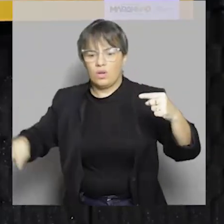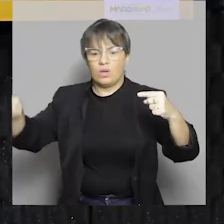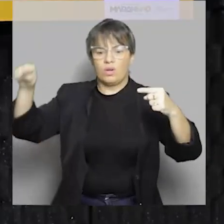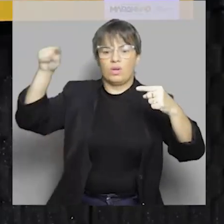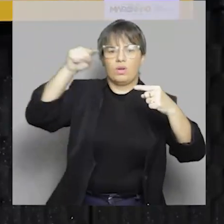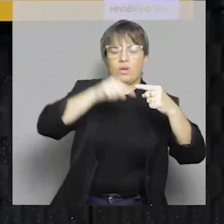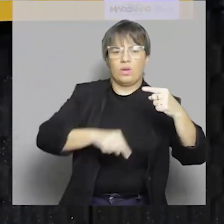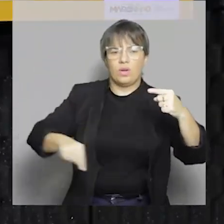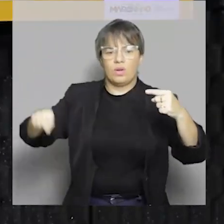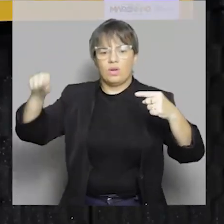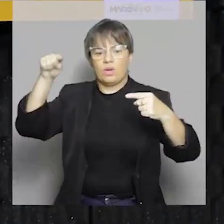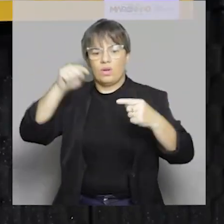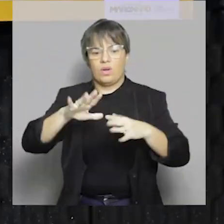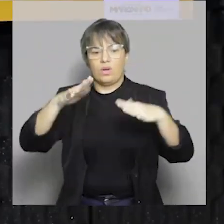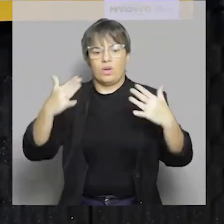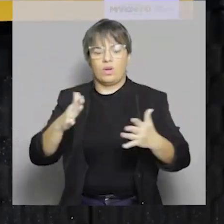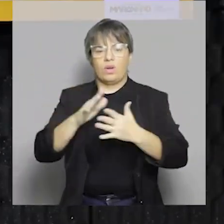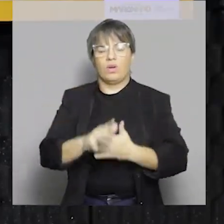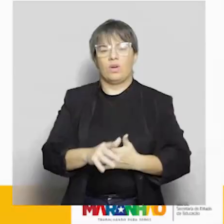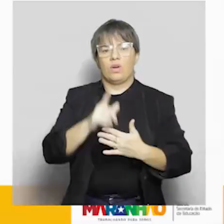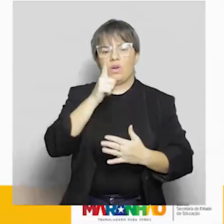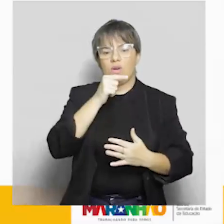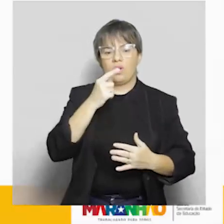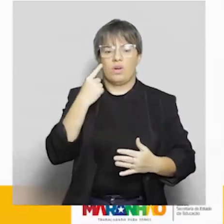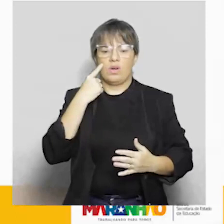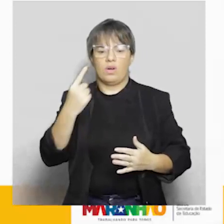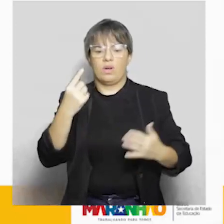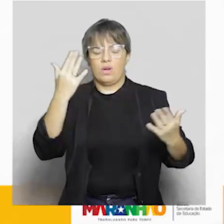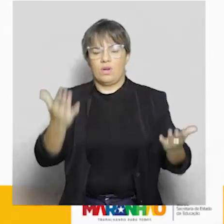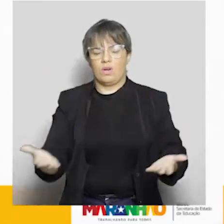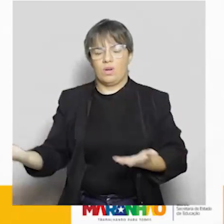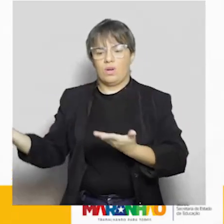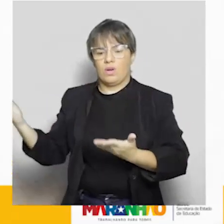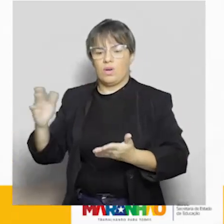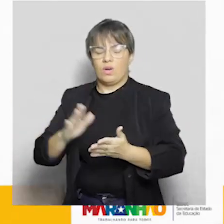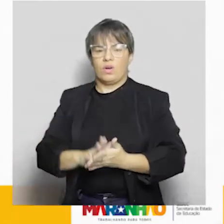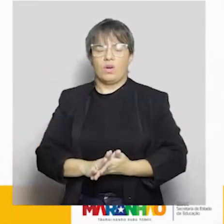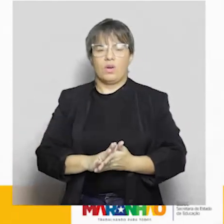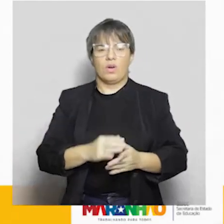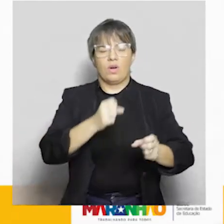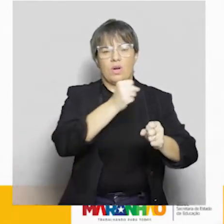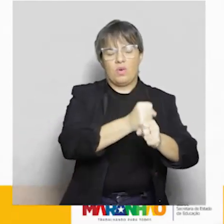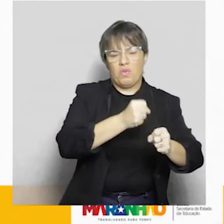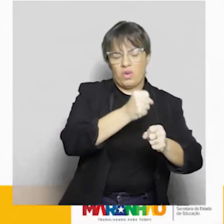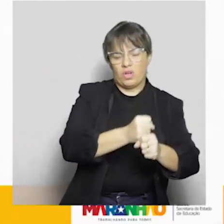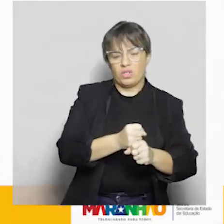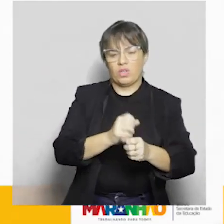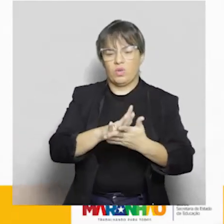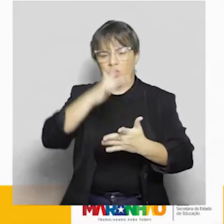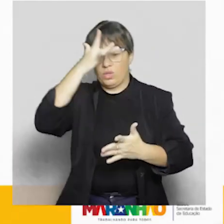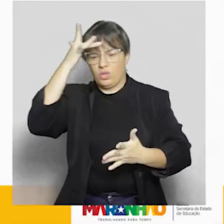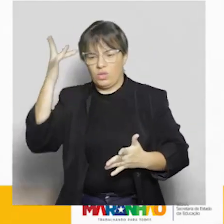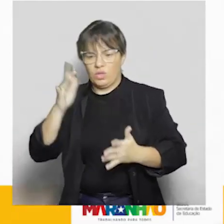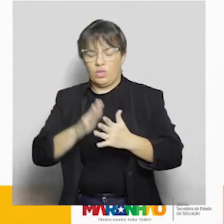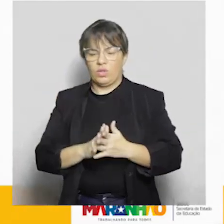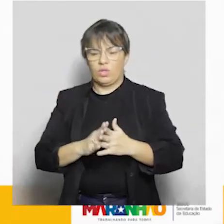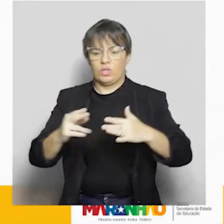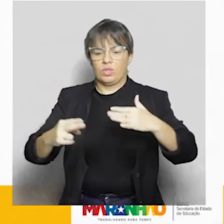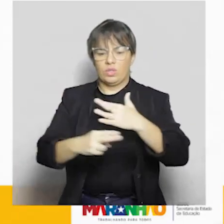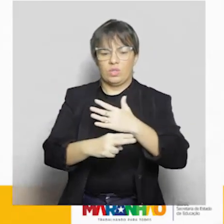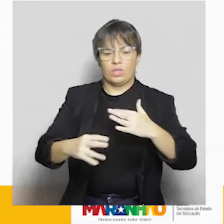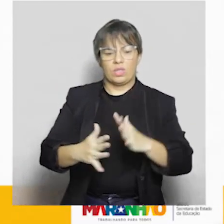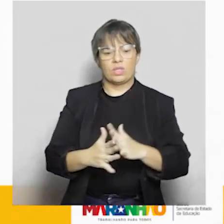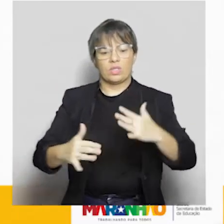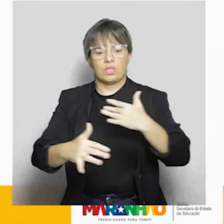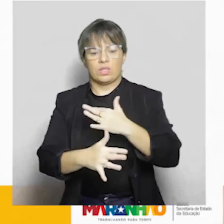água, meu estudante, tá certo? Então veja, a intensificação da ocupação urbana demonstrada afeta de forma imediata o quê? O